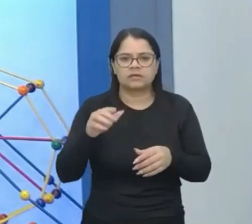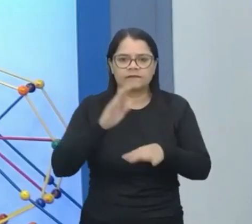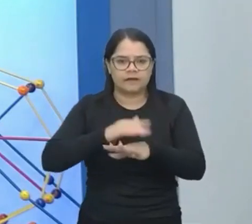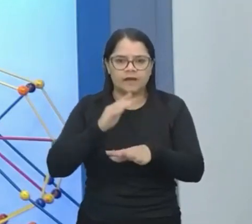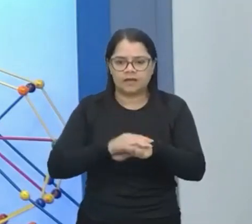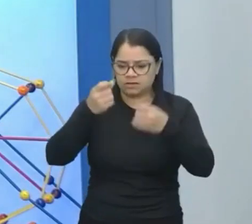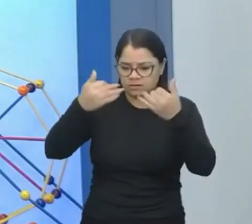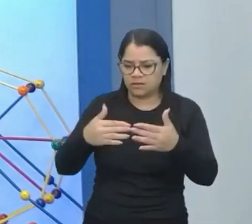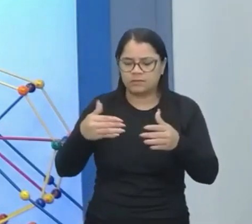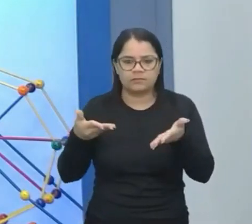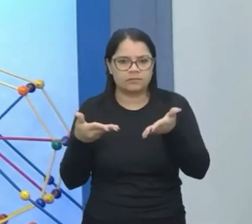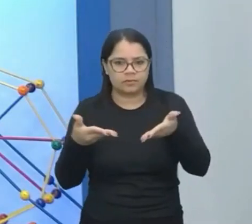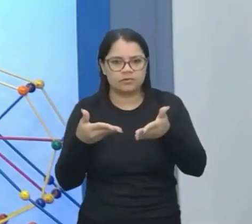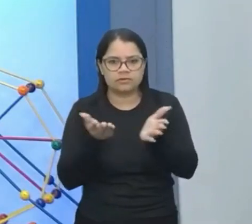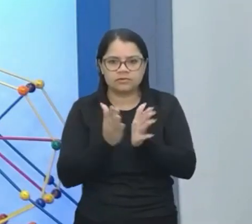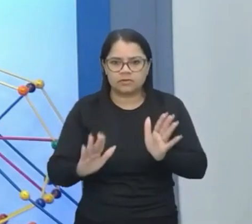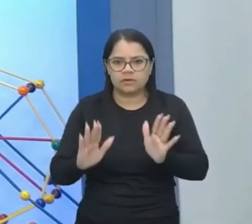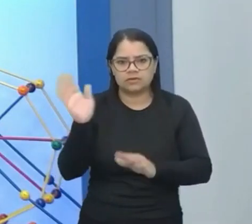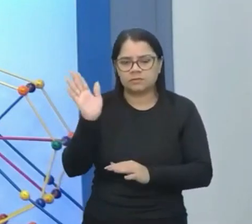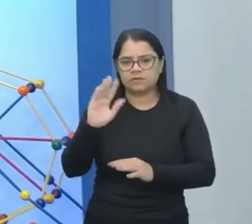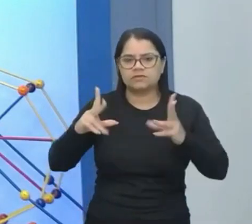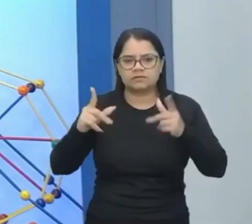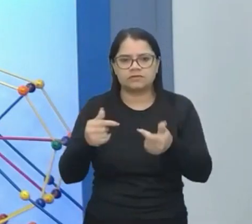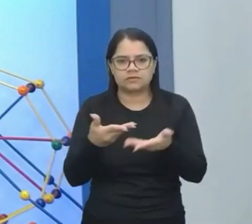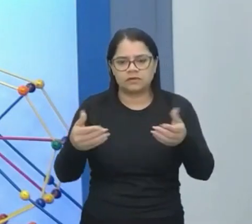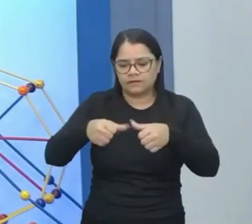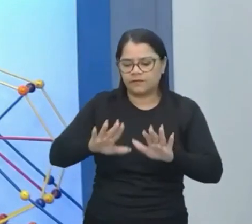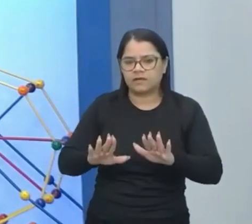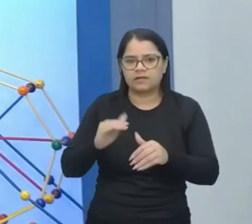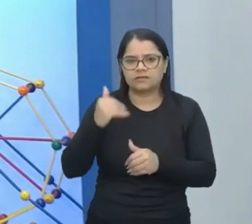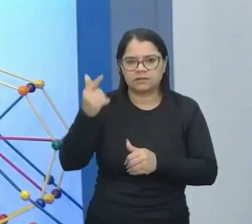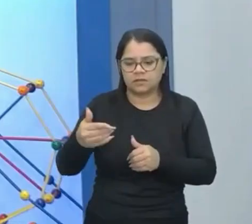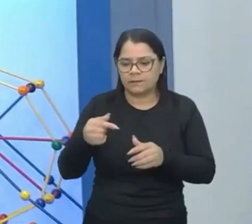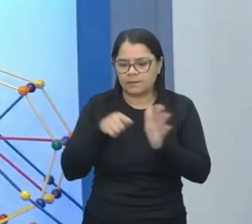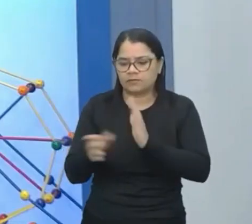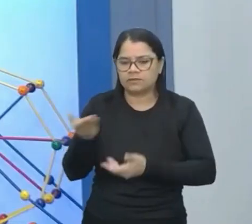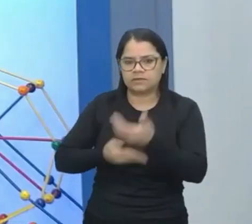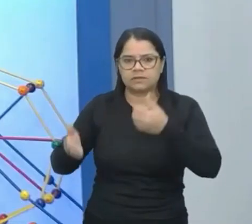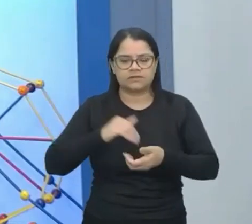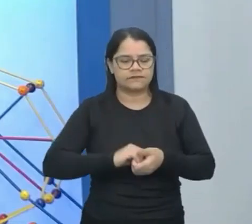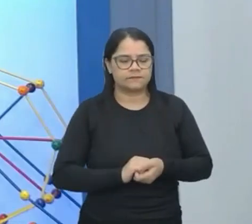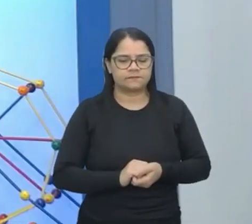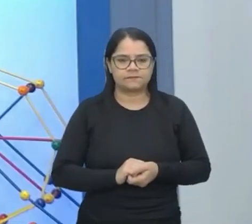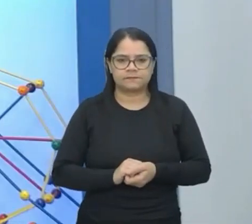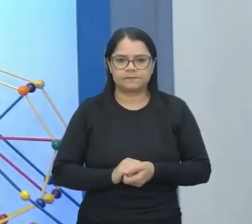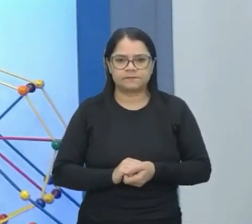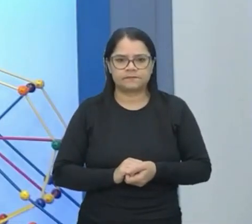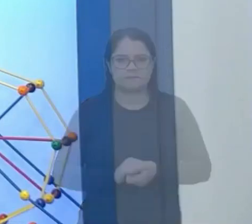Então, por hoje é só, me despeço de todos e fiquem a seguir com mais questões interativas.